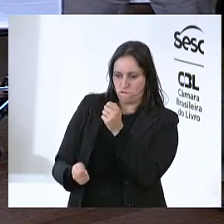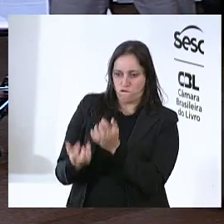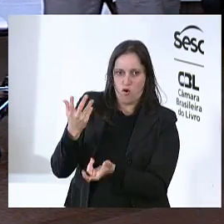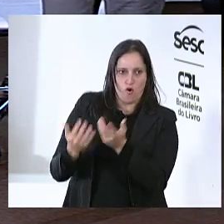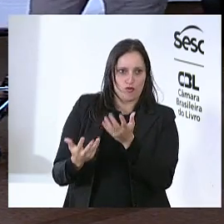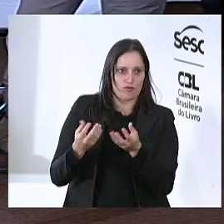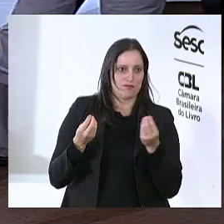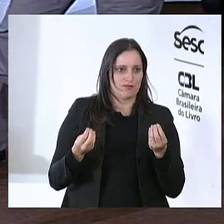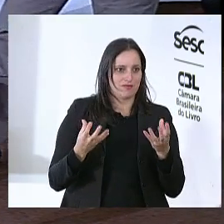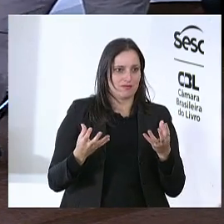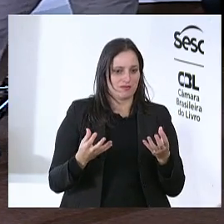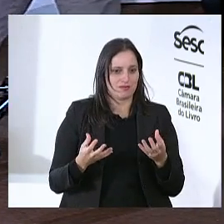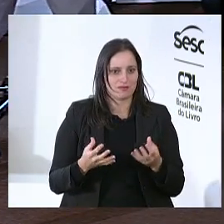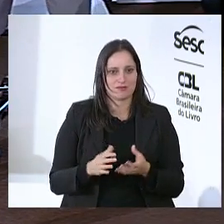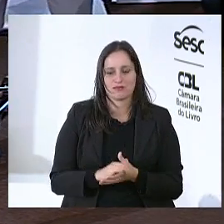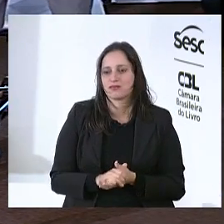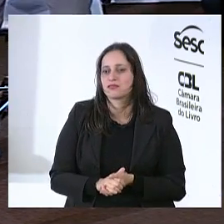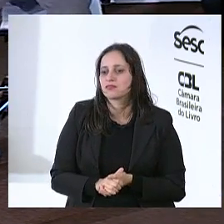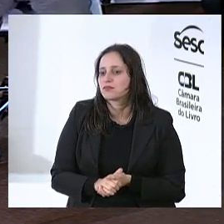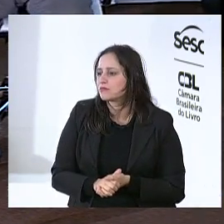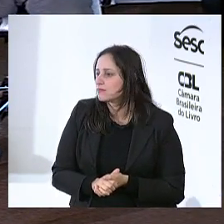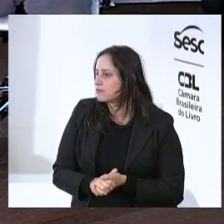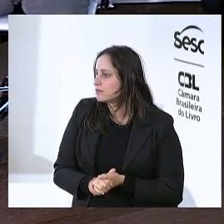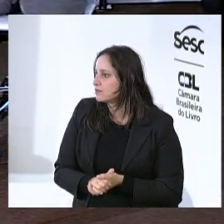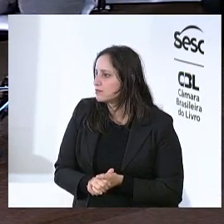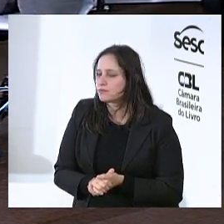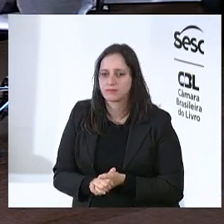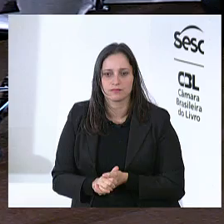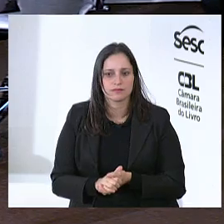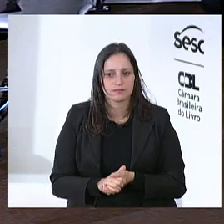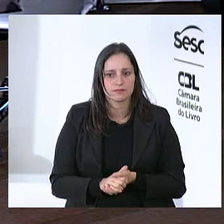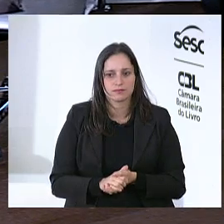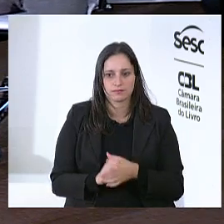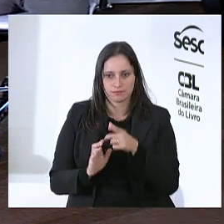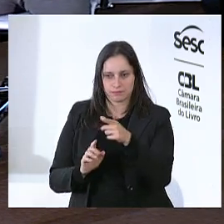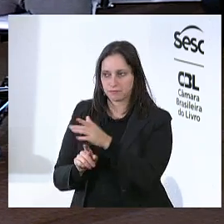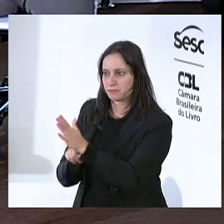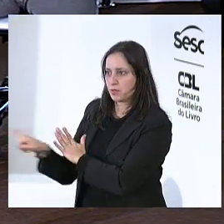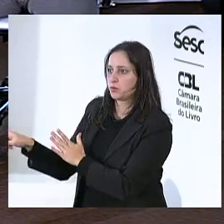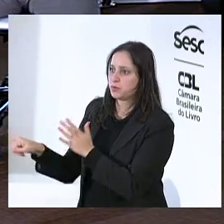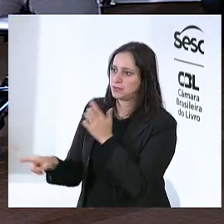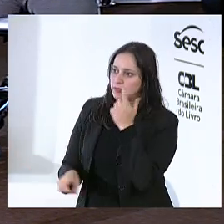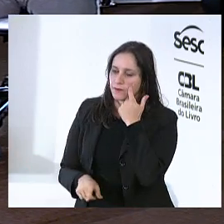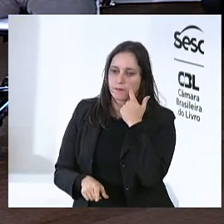Eu posso já fazer a questão e daí, sei lá, faz um bloco.